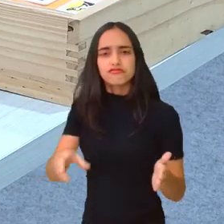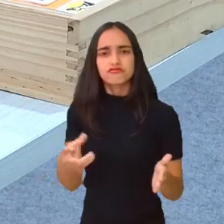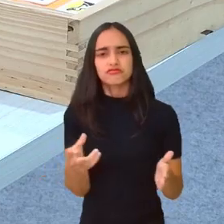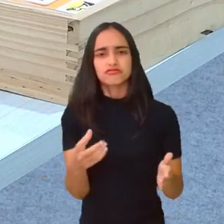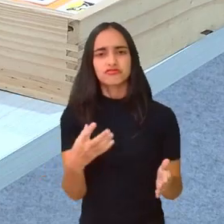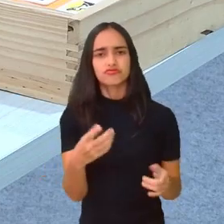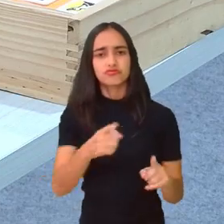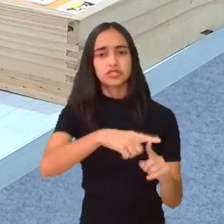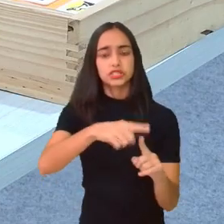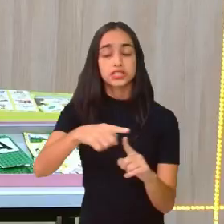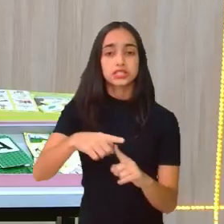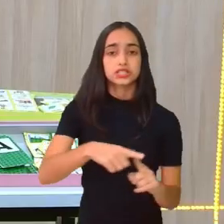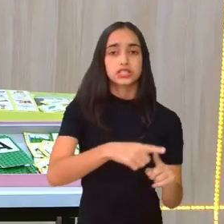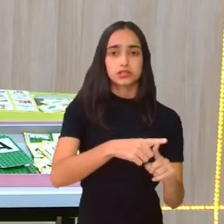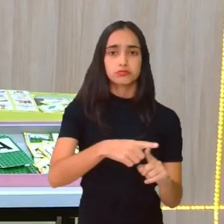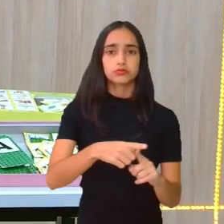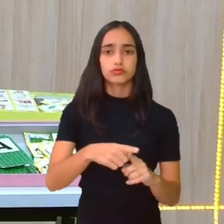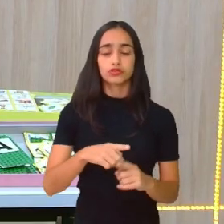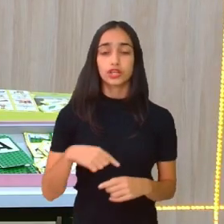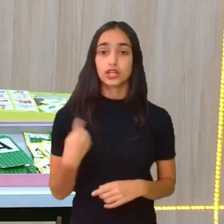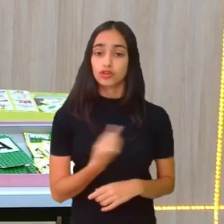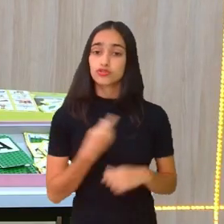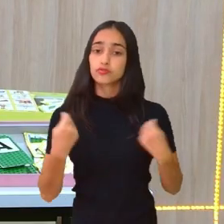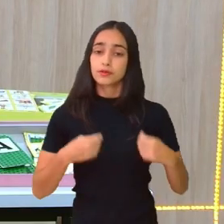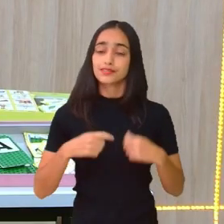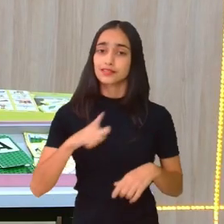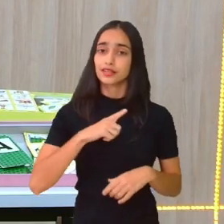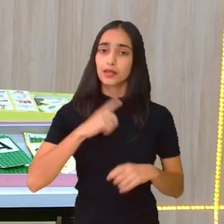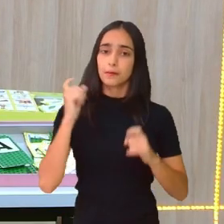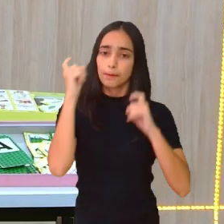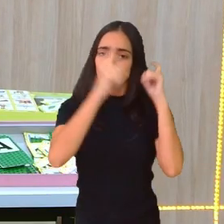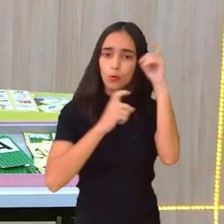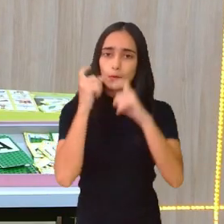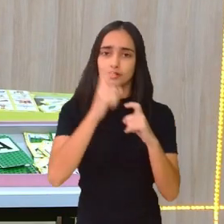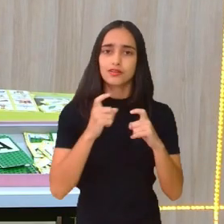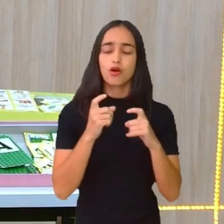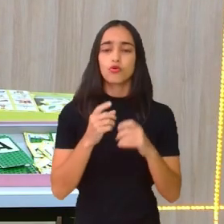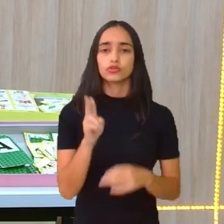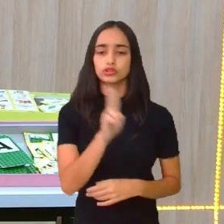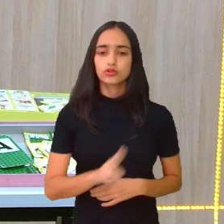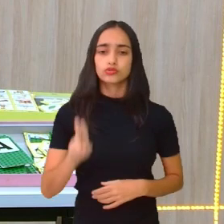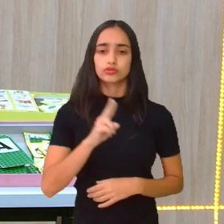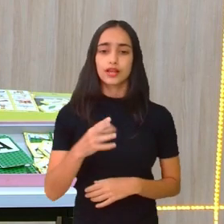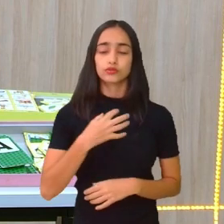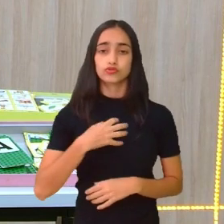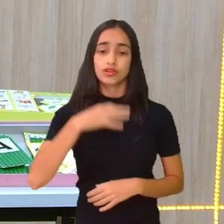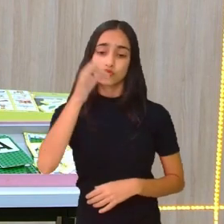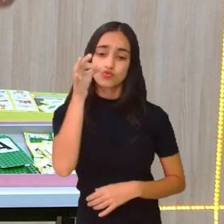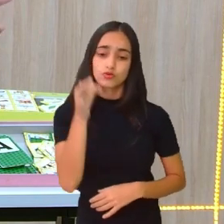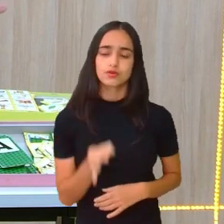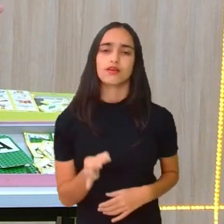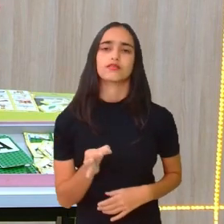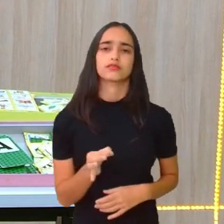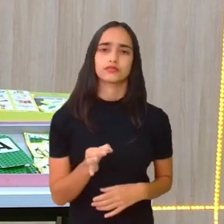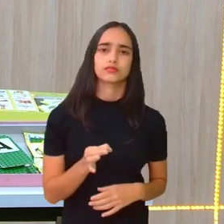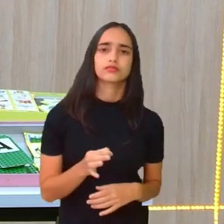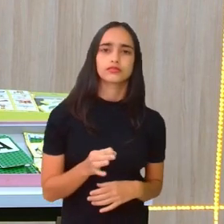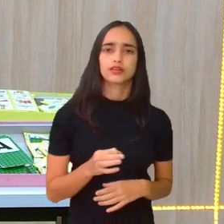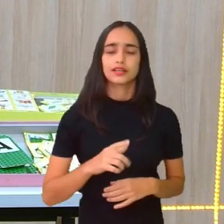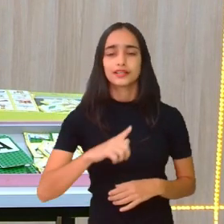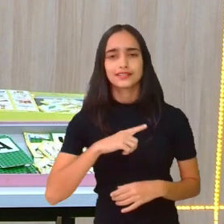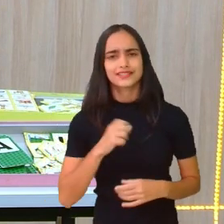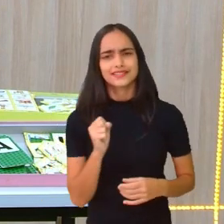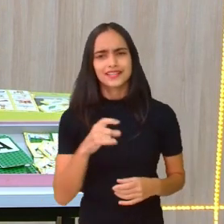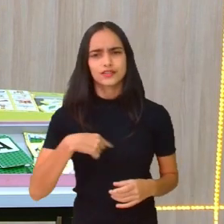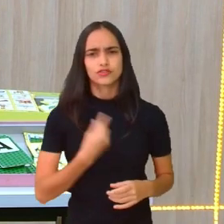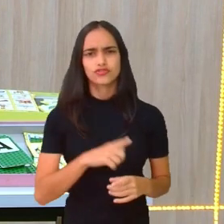esses recursos no contexto adequado. Né? Quando a gente faz de verdade uma escolha a partir do objetivo que a gente elencou no nosso